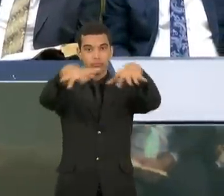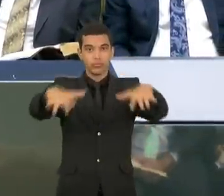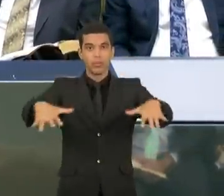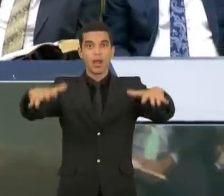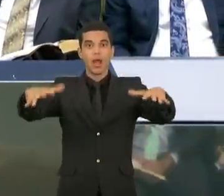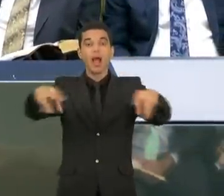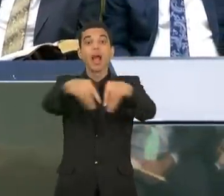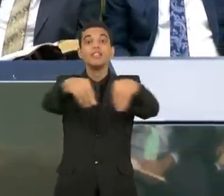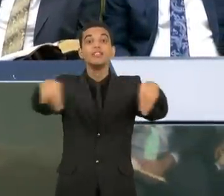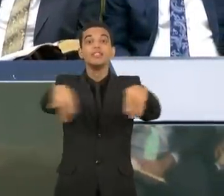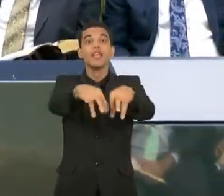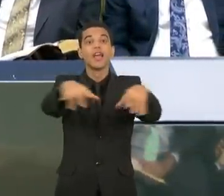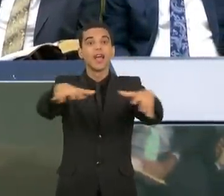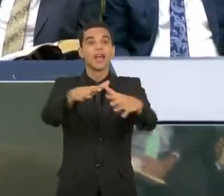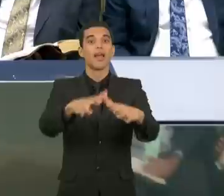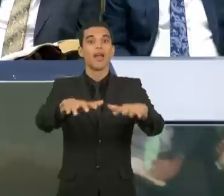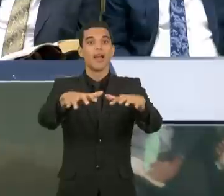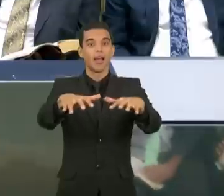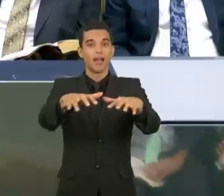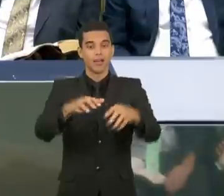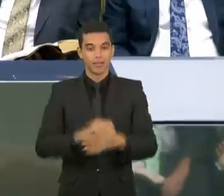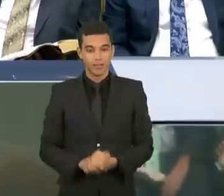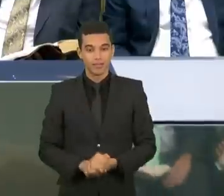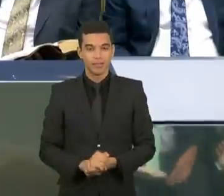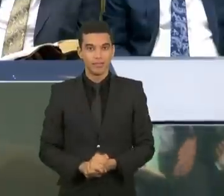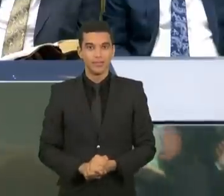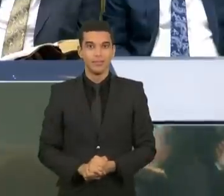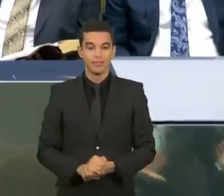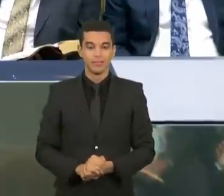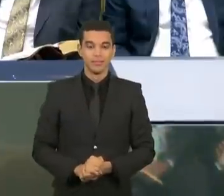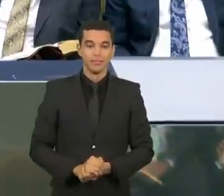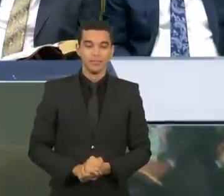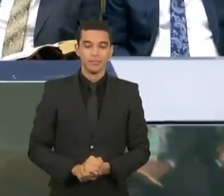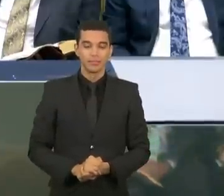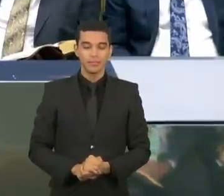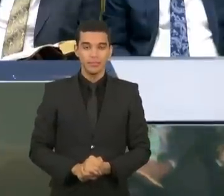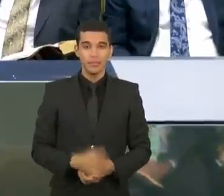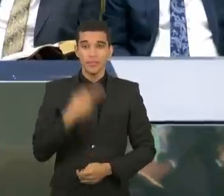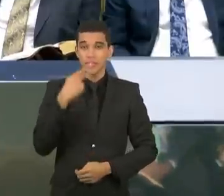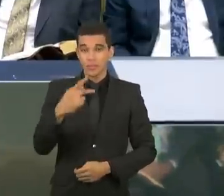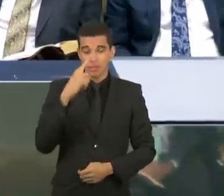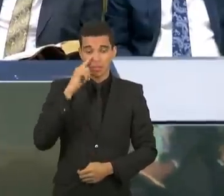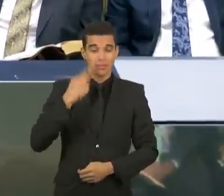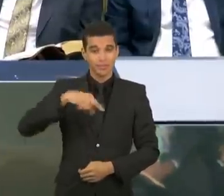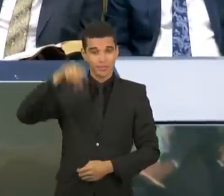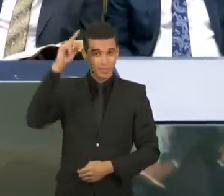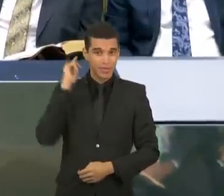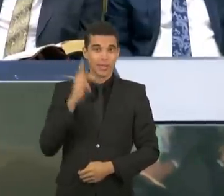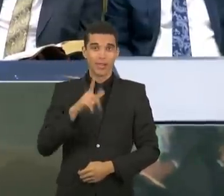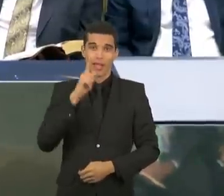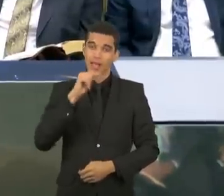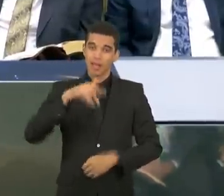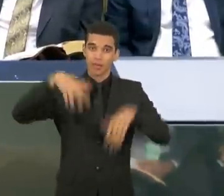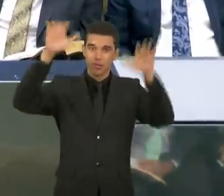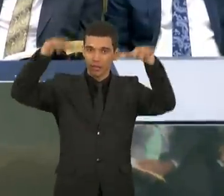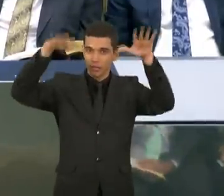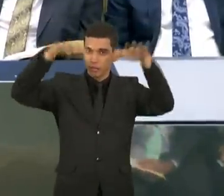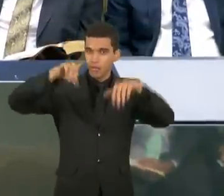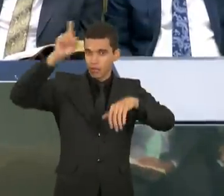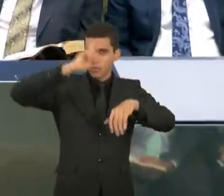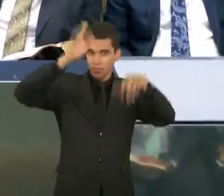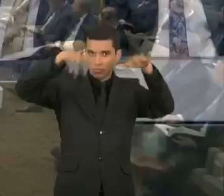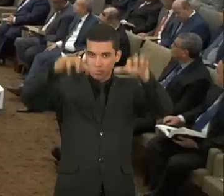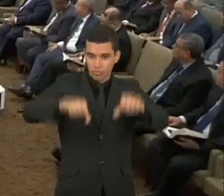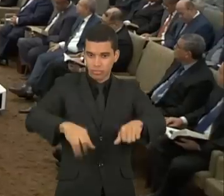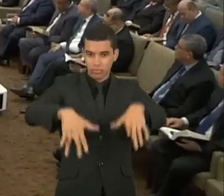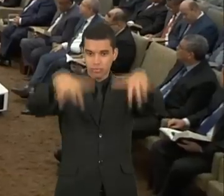água. Pelas quais coisas pereceu o mundo de então, coberto em águas do dilúvio. Vê o 7,